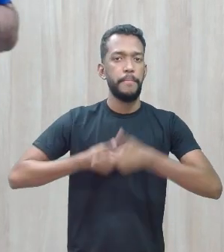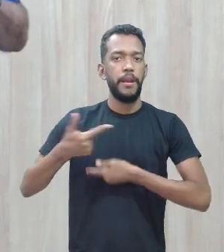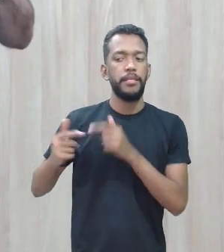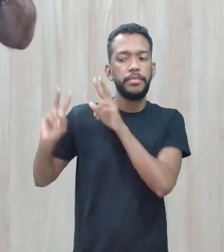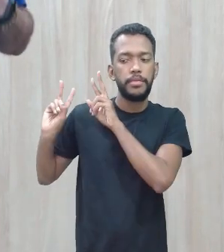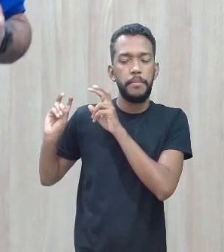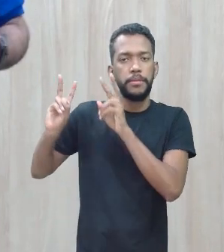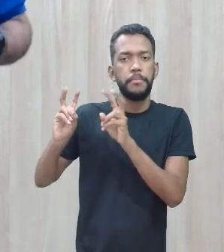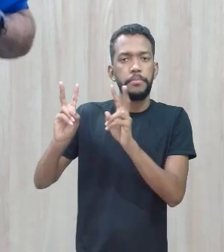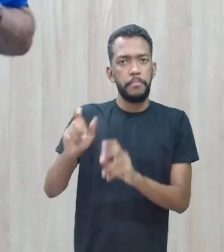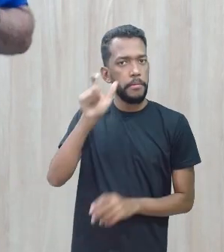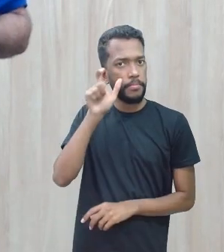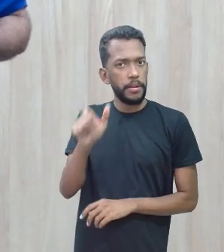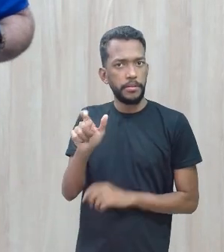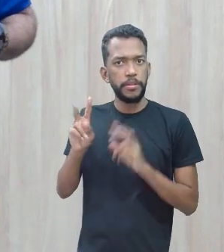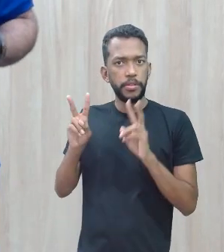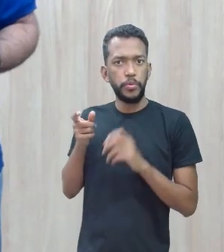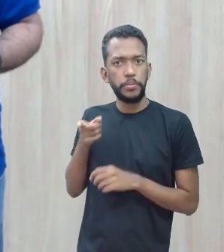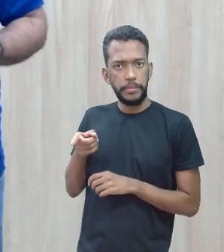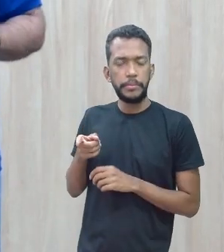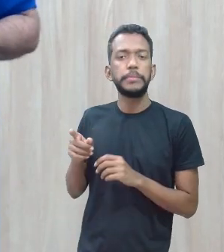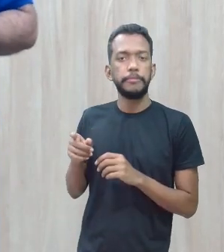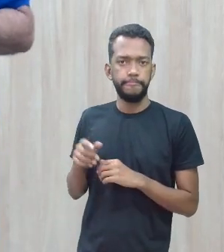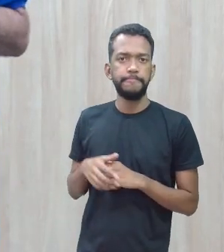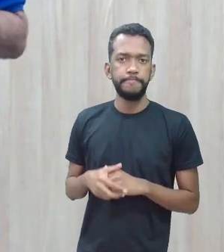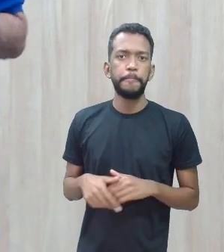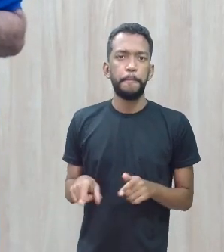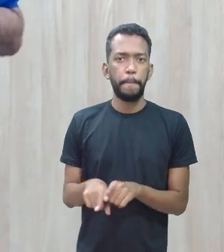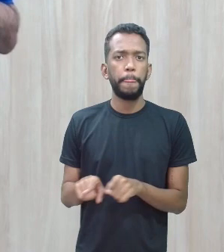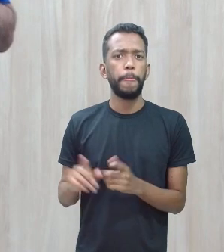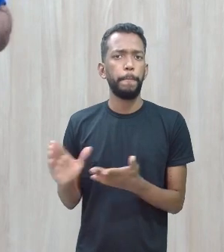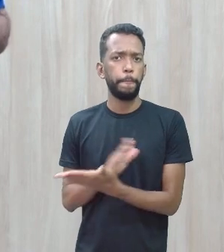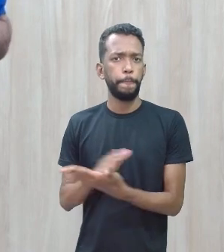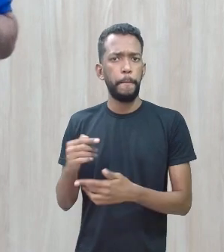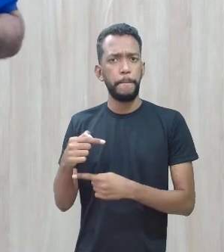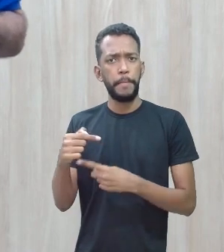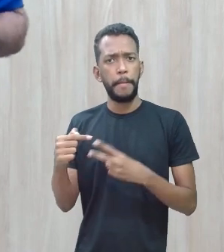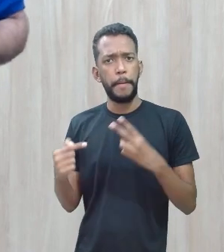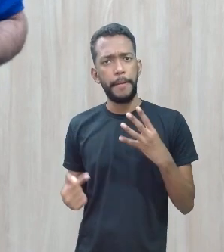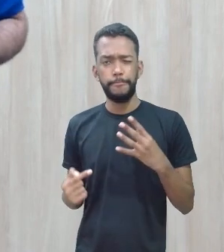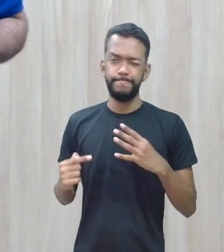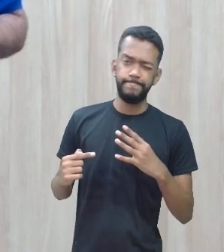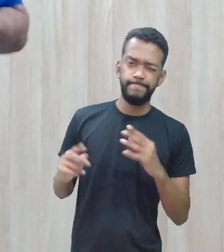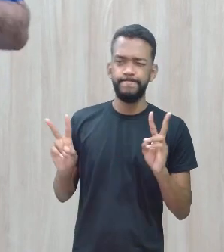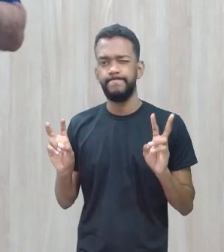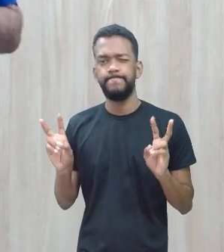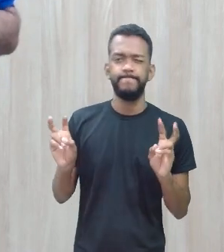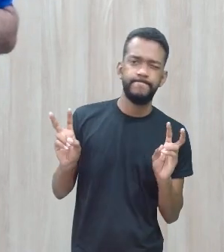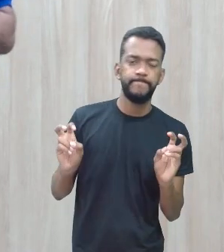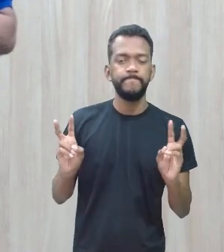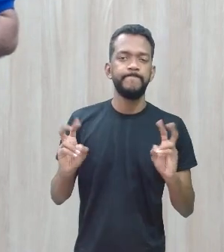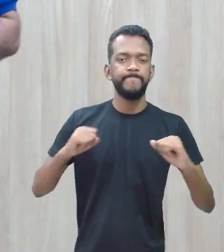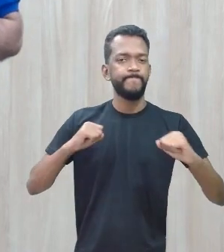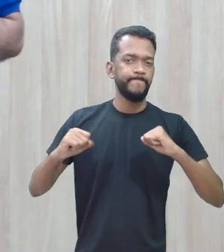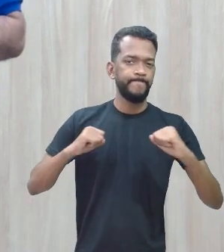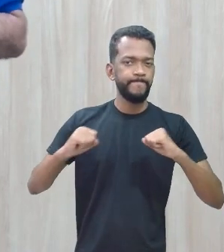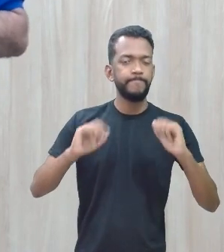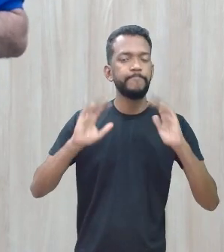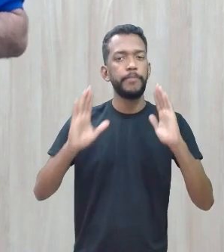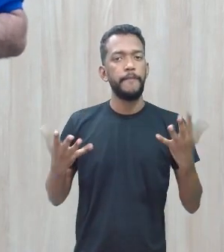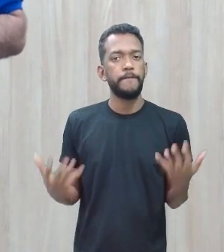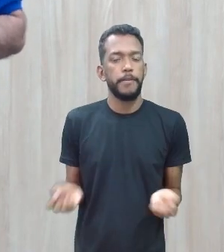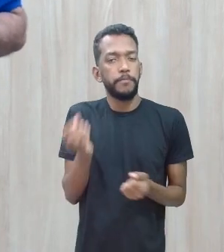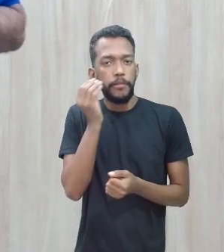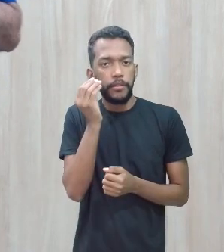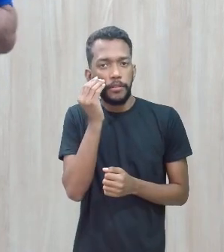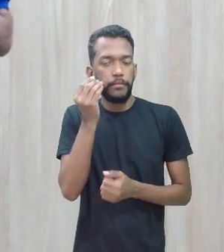temáticas interessantes a respeito desse tema, algumas questões que são até um pouco polêmicas, mas vamos tentar fazer isso na manhã